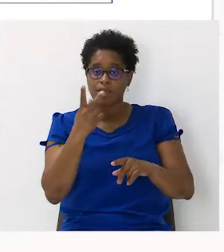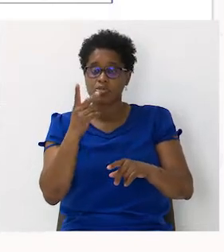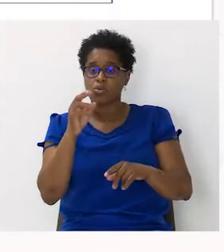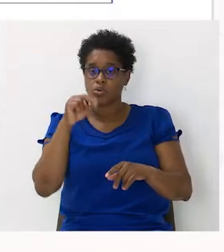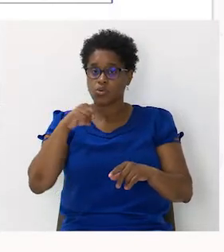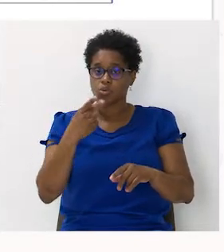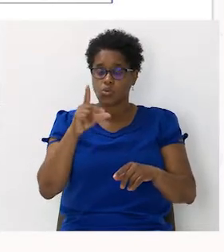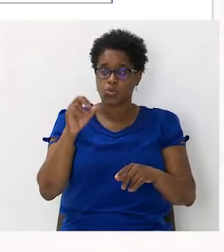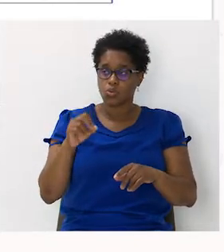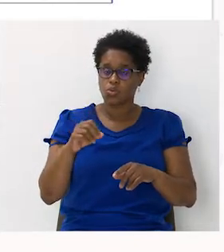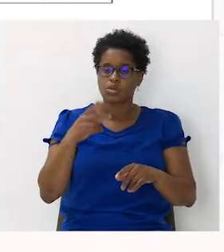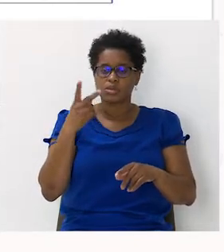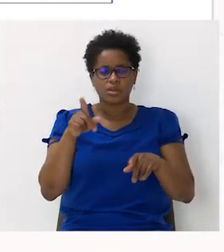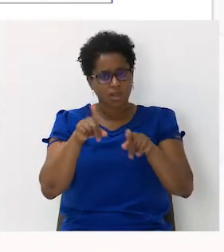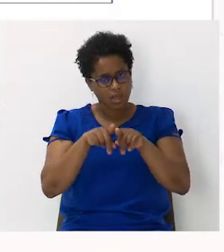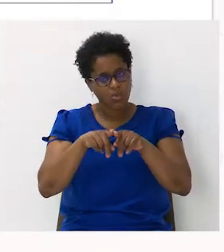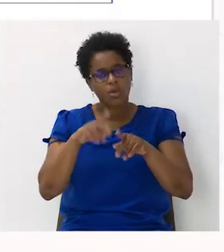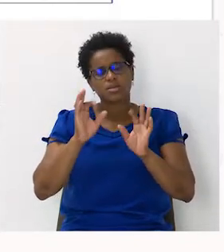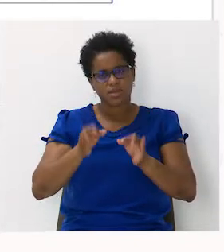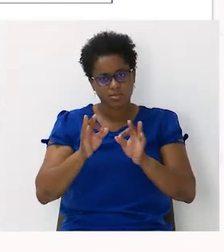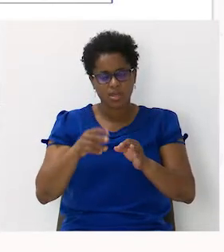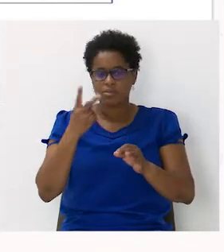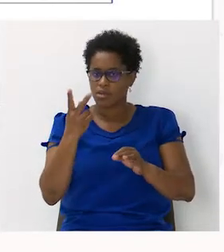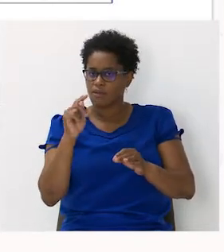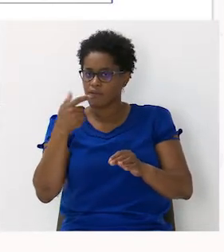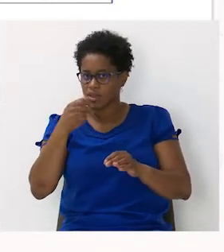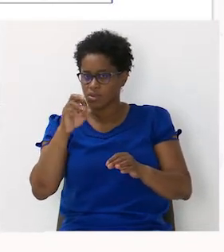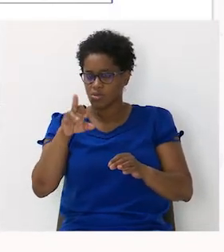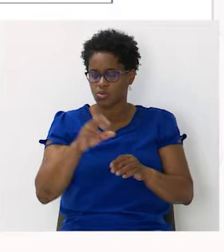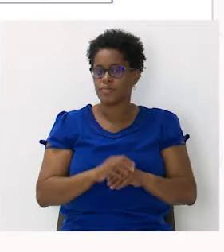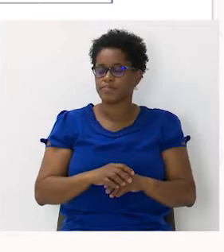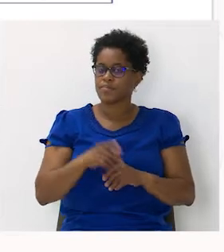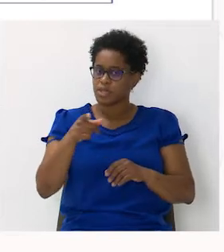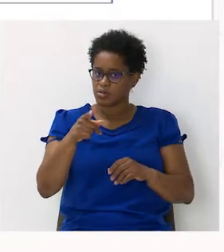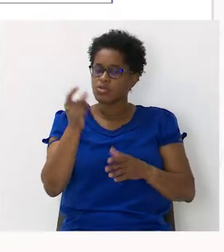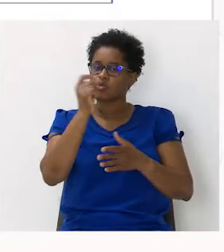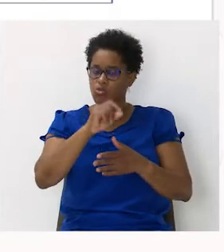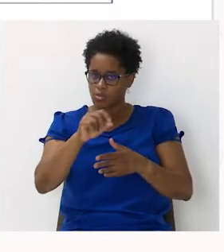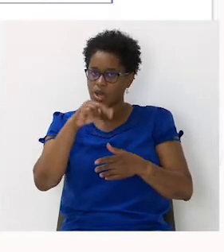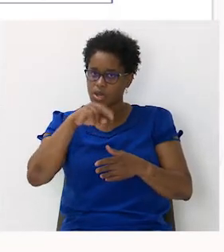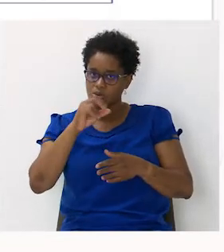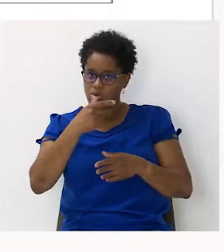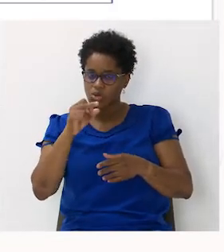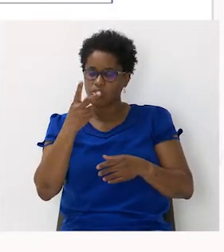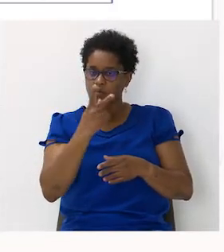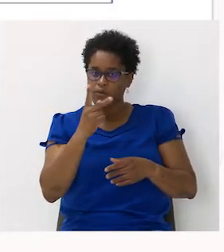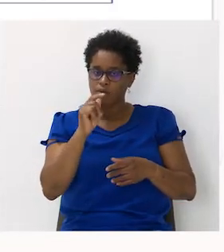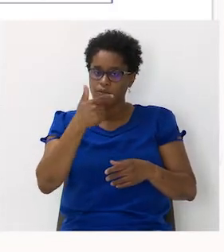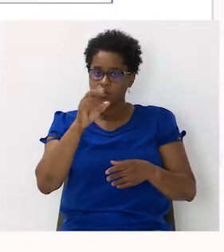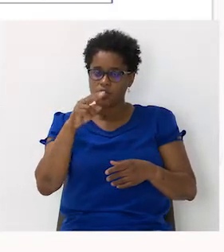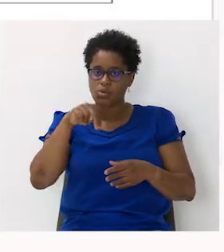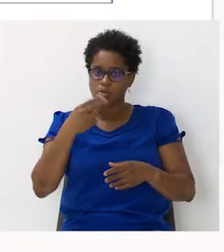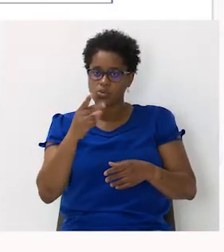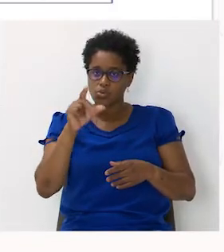vetor nulo com um vetor qualquer, dá sempre esse vetor. Temos ali uma nota, o vetor nulo tem direção